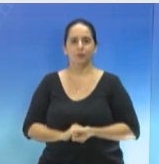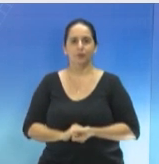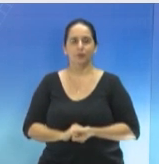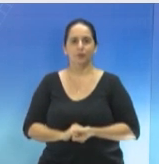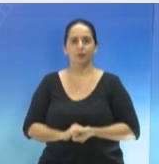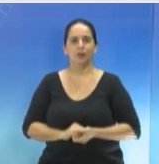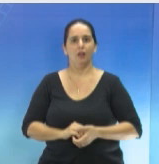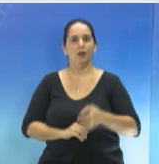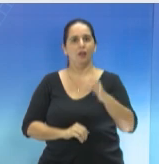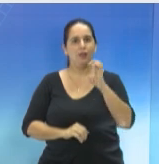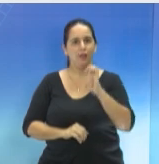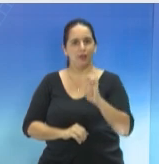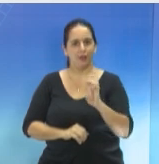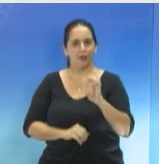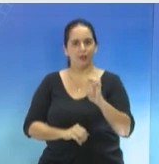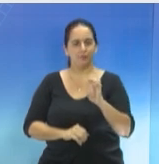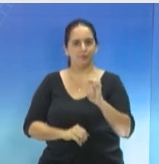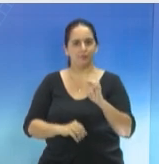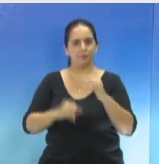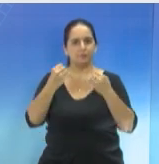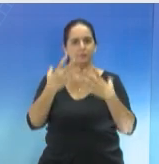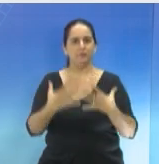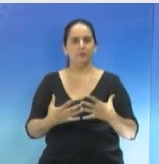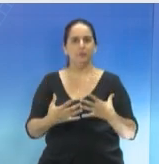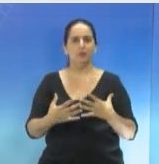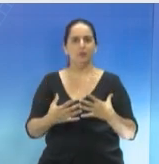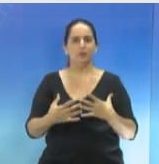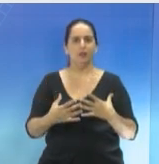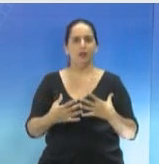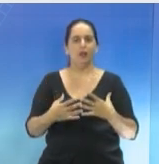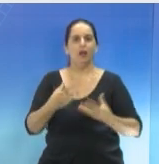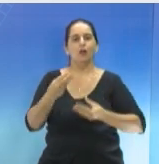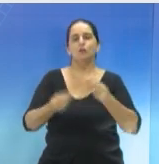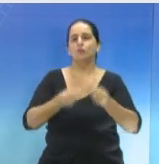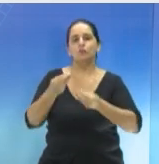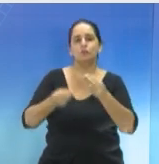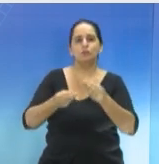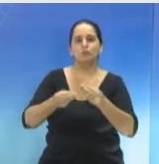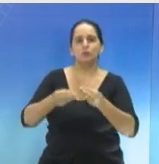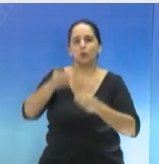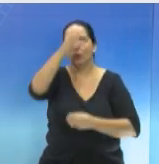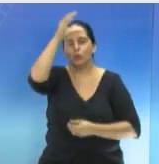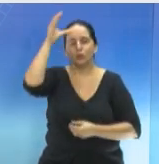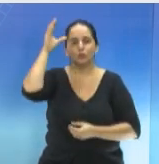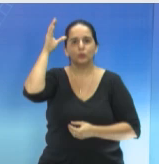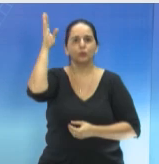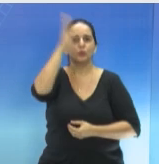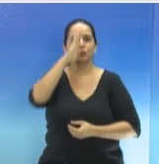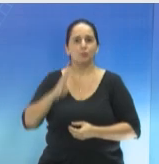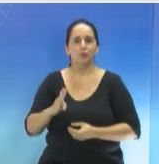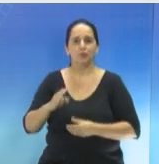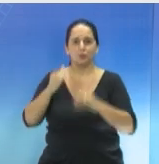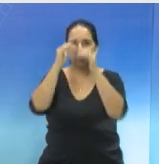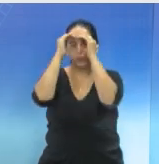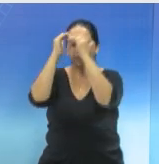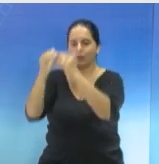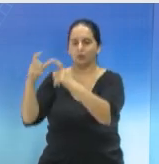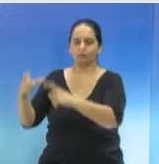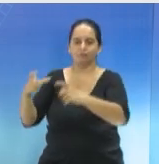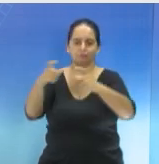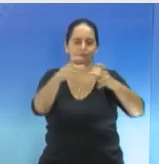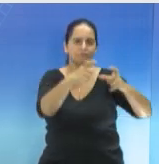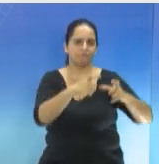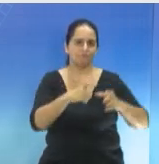A letra E diz o seguinte: artefato cultural respeitado por todo o povo brasileiro. Né? A gente sabe que